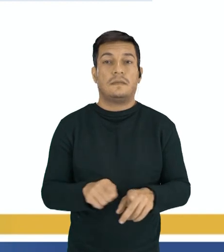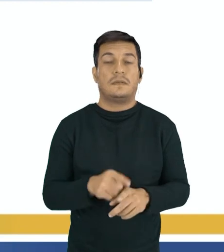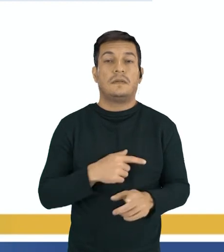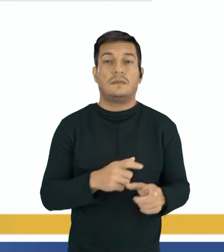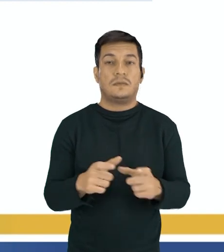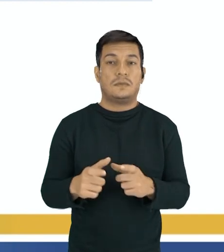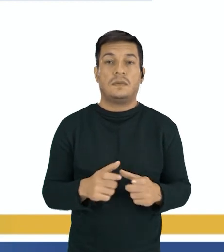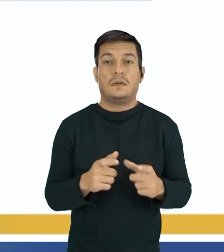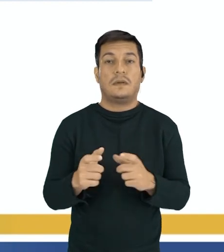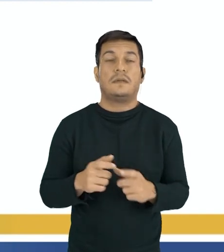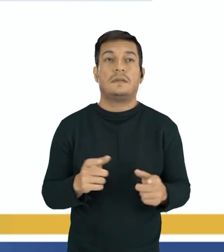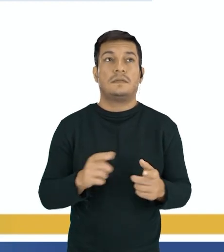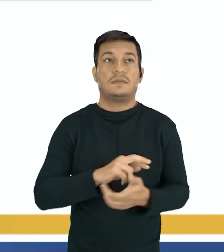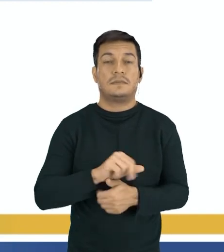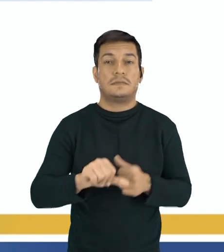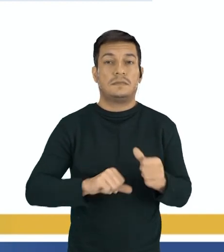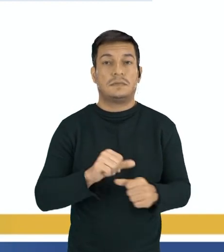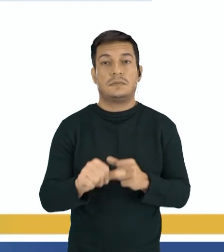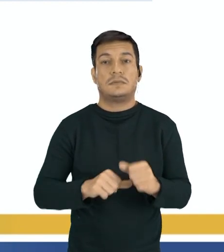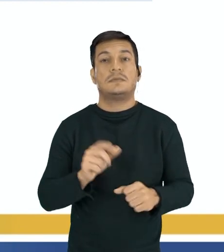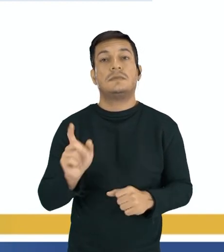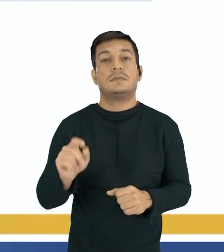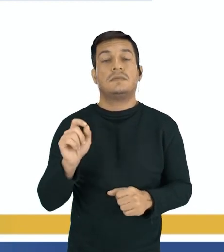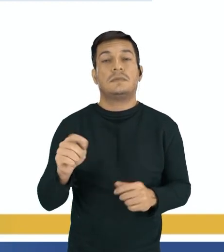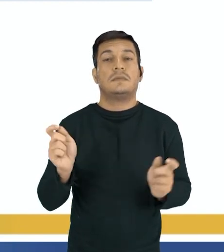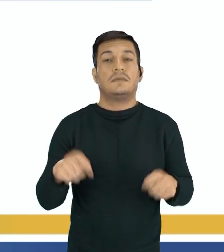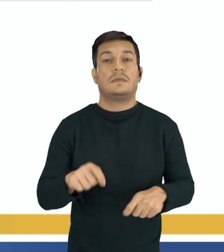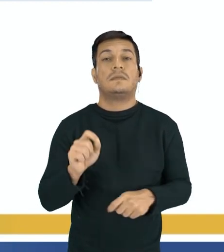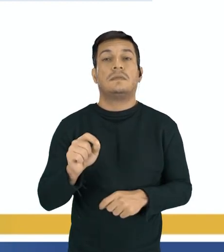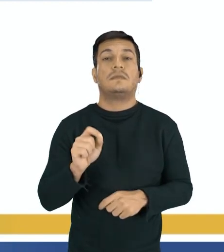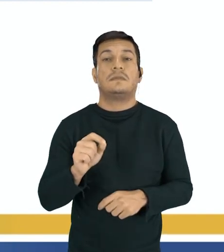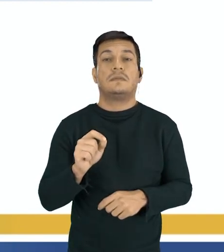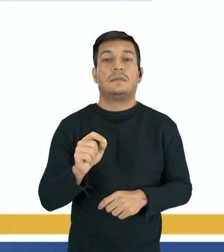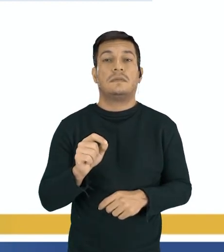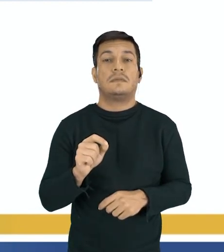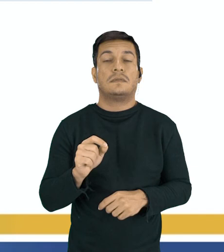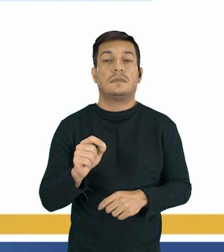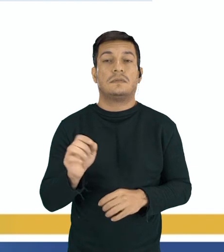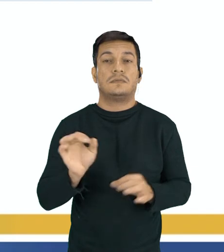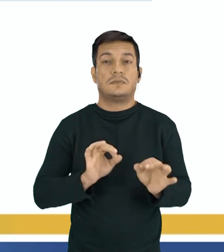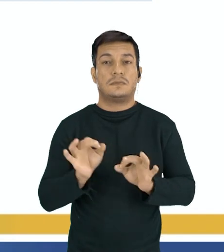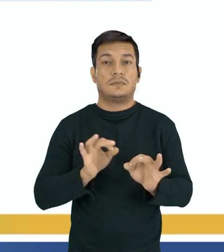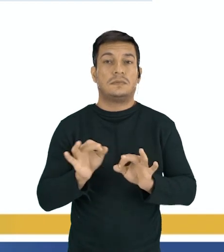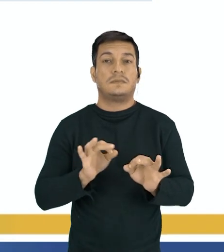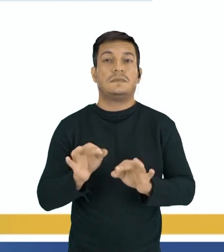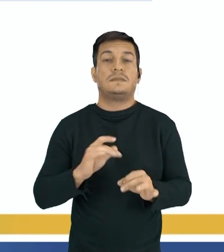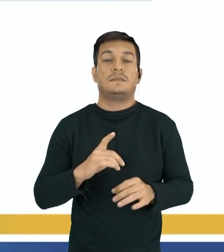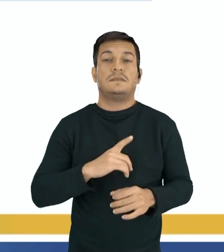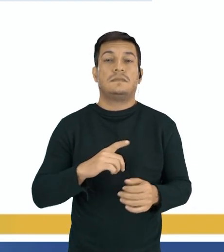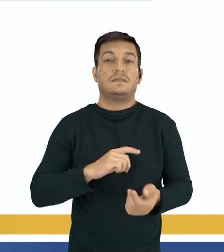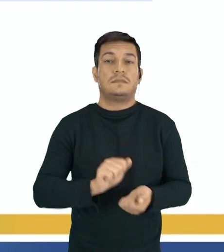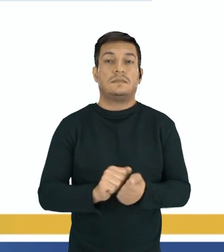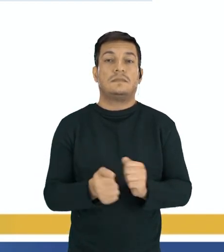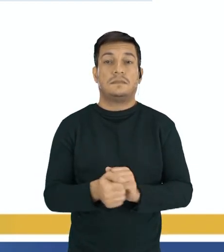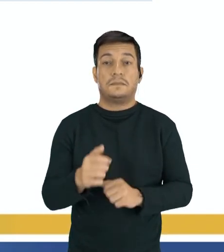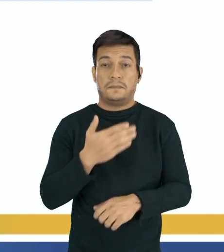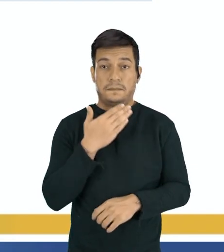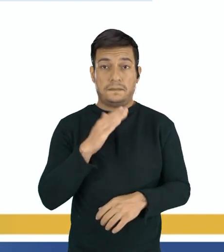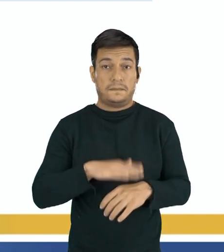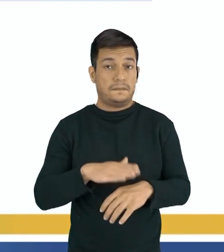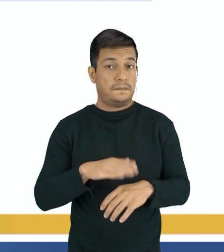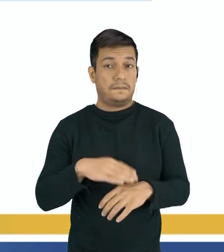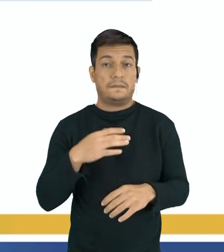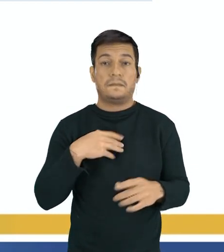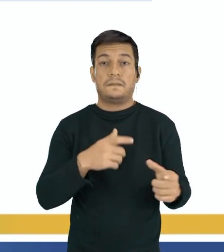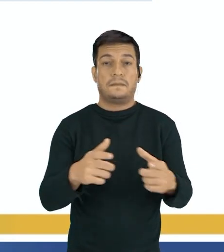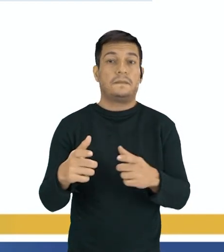esse ambiente. Então essa variabilidade, ela permite com que os organismos eles tenham uma adaptação maior ao